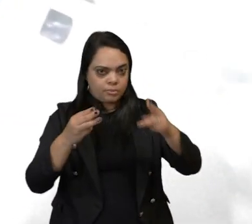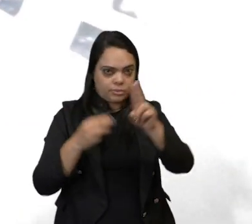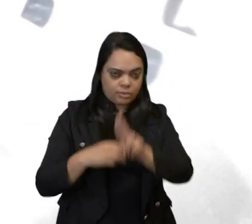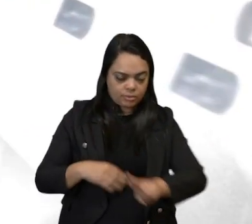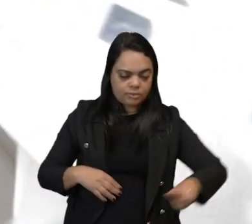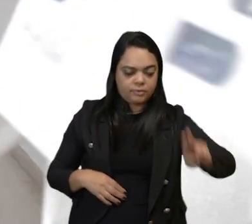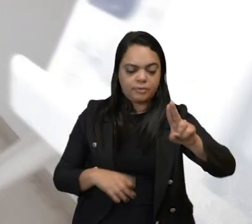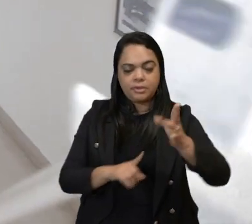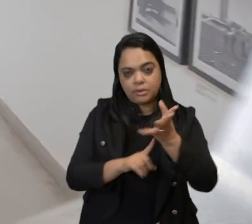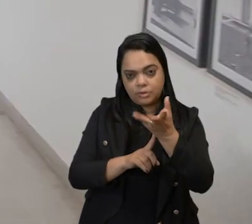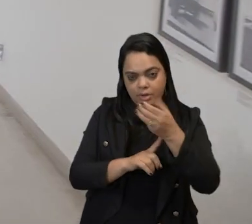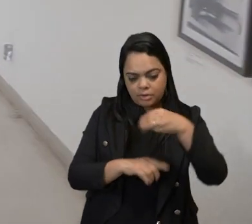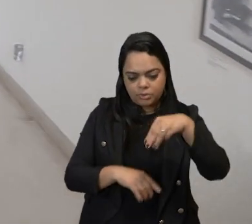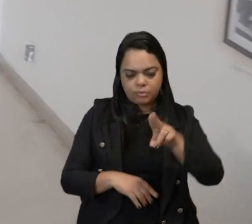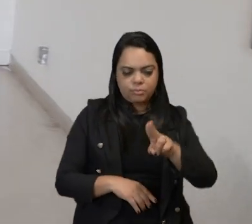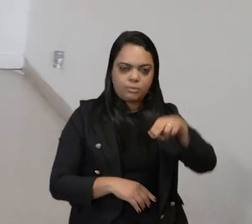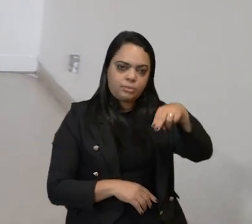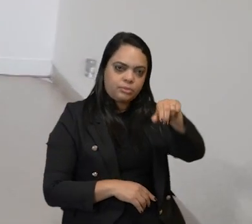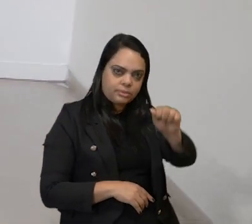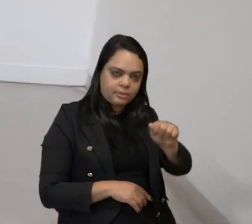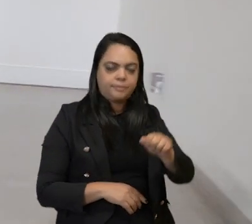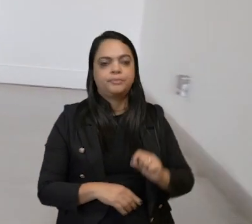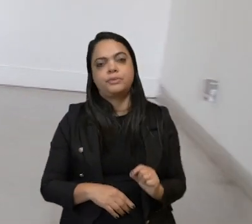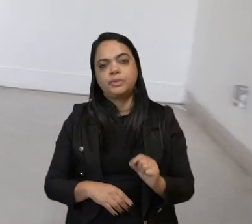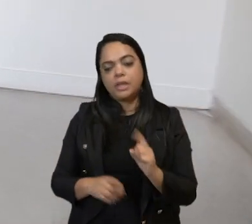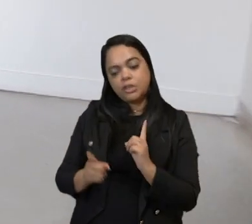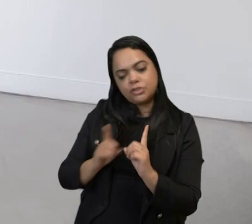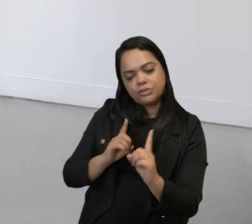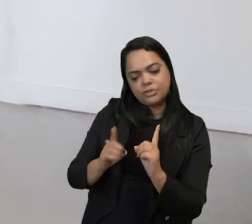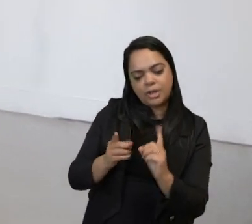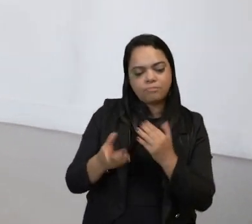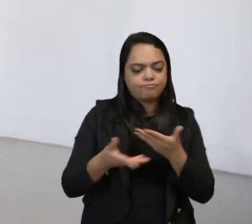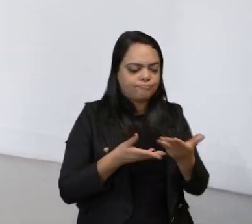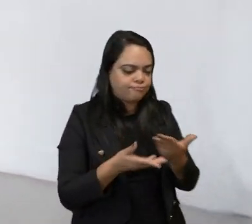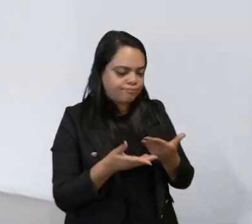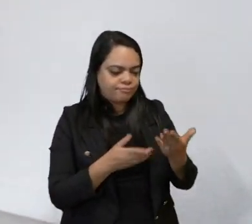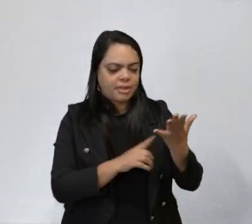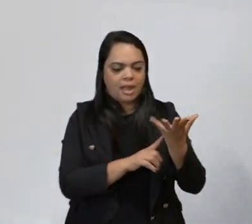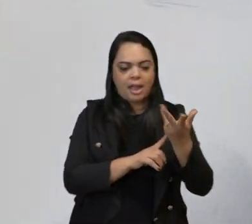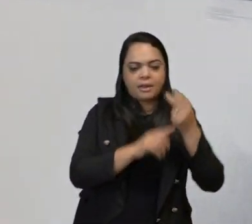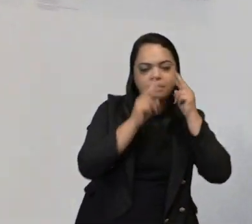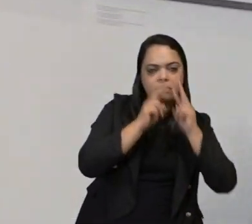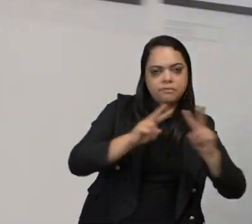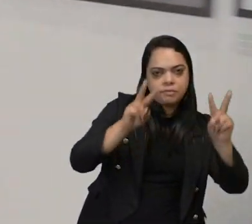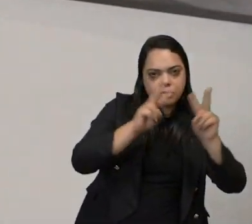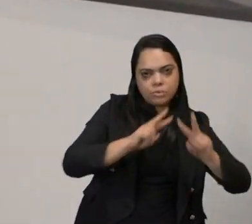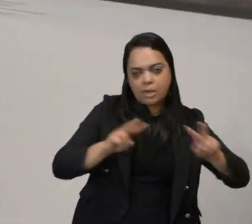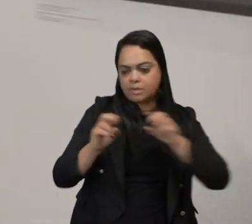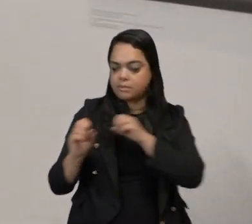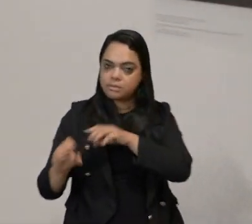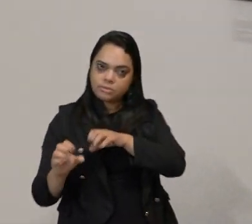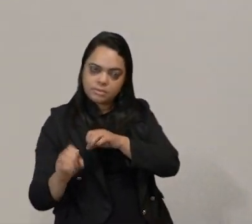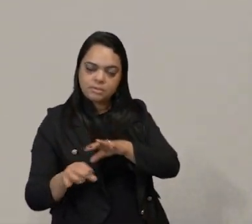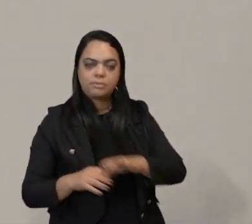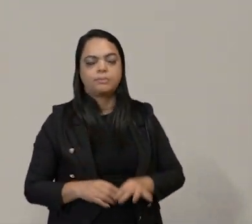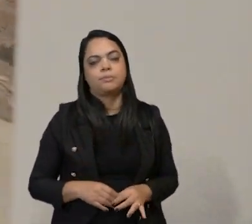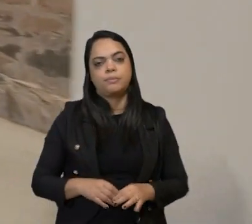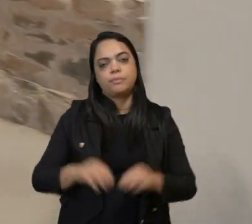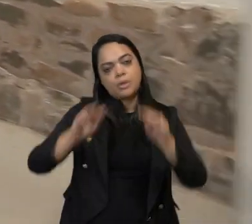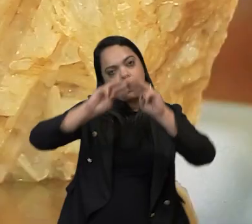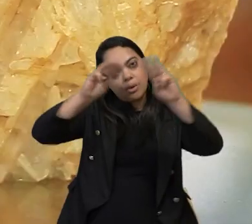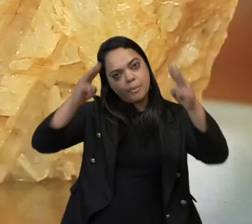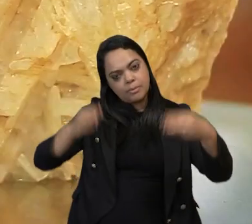o museu Universitário de arte o muna voltado para o diálogo interação entre as artes visuais e Seu